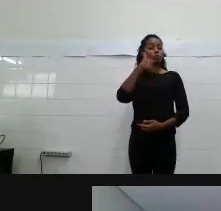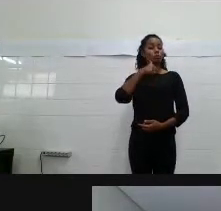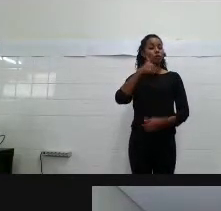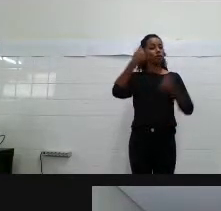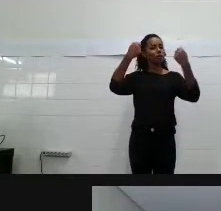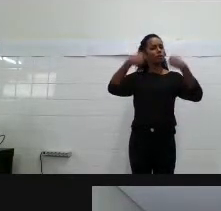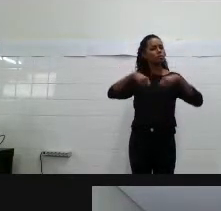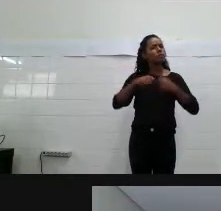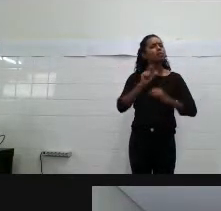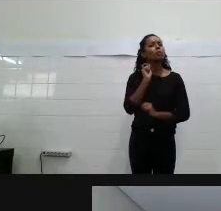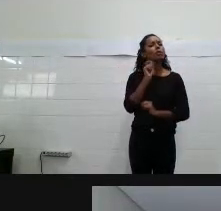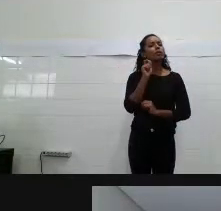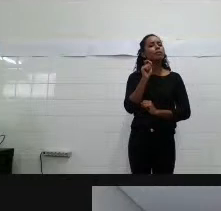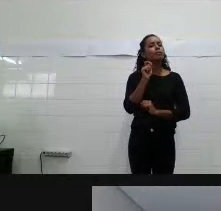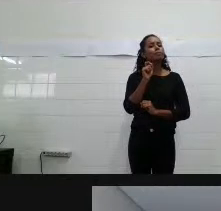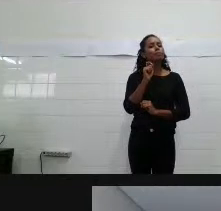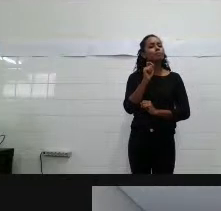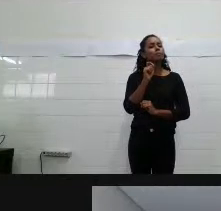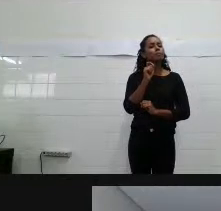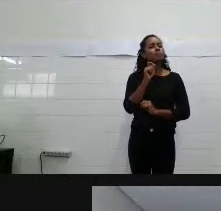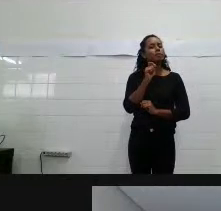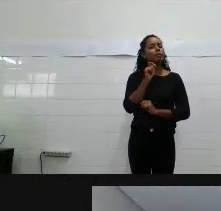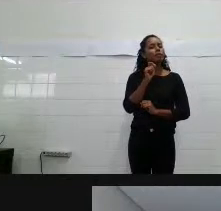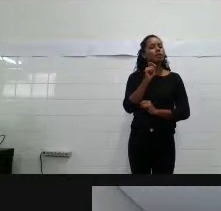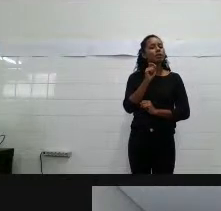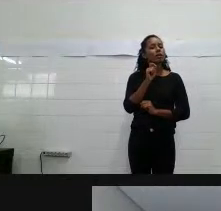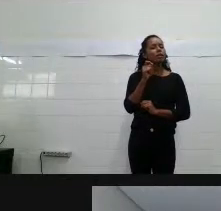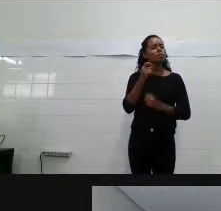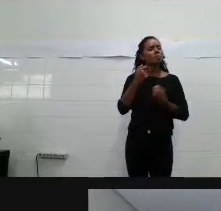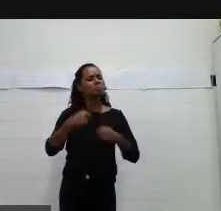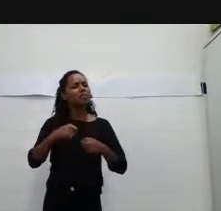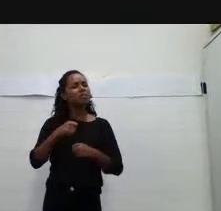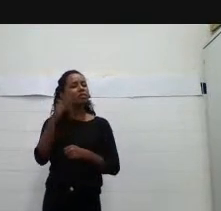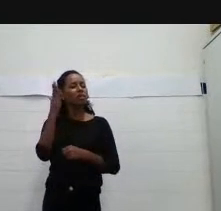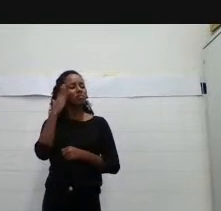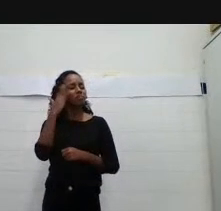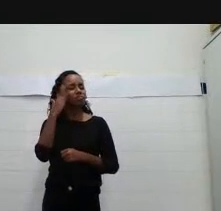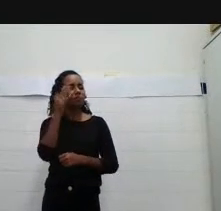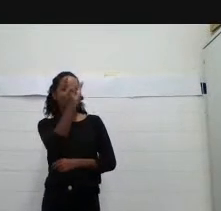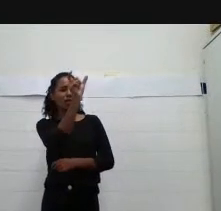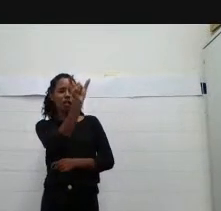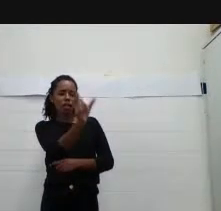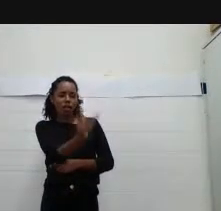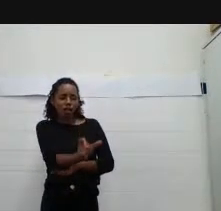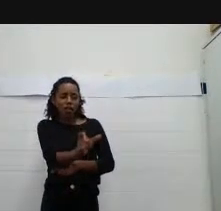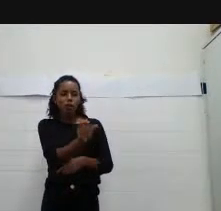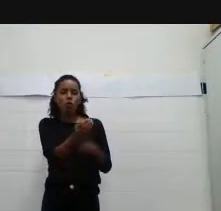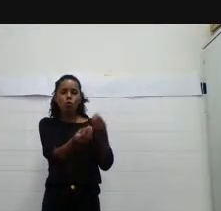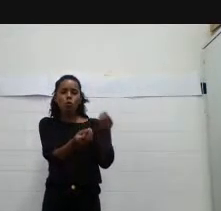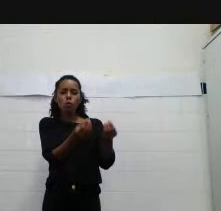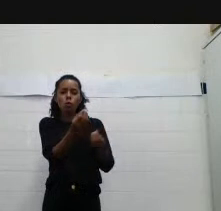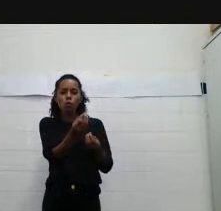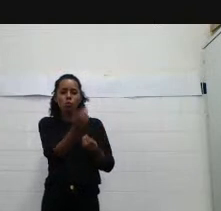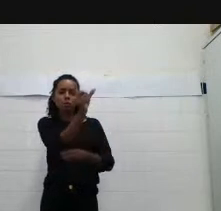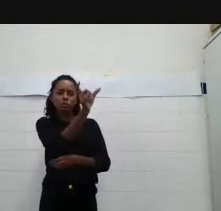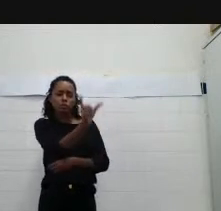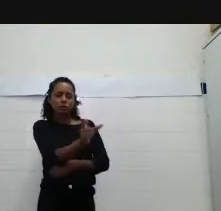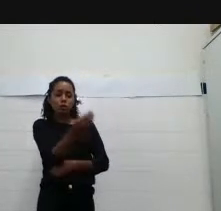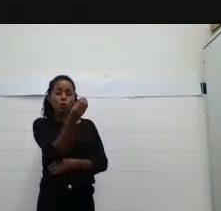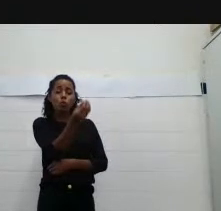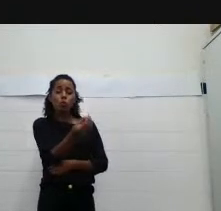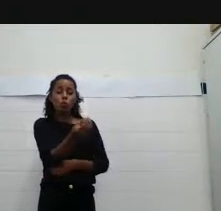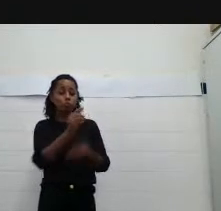precisa ser entendido nas suas múltiplas dimensões, e nas suas múltiplas